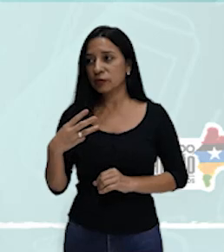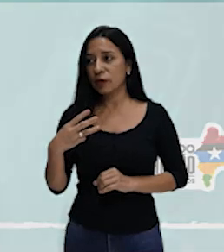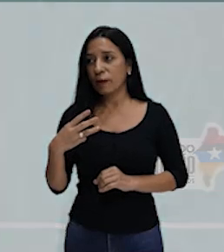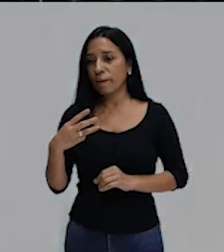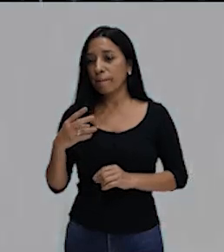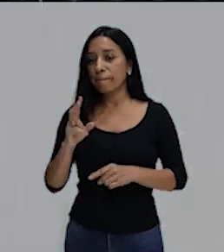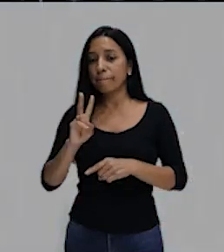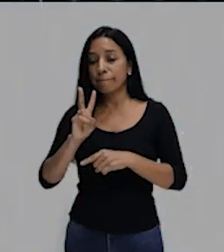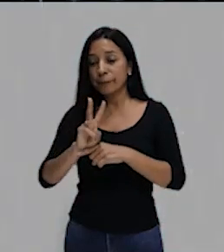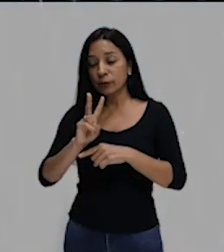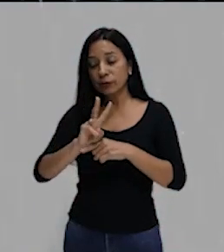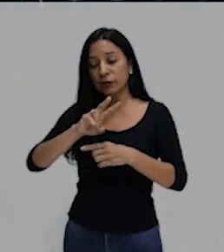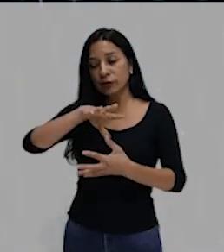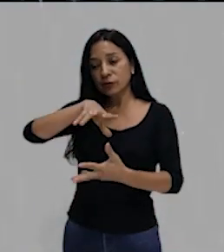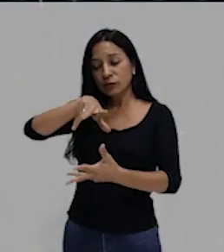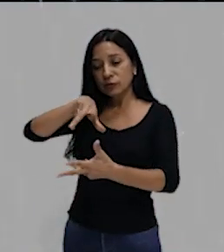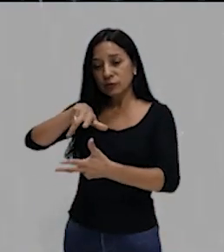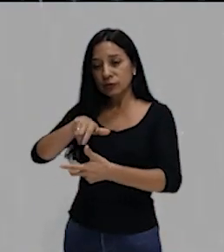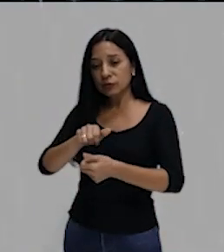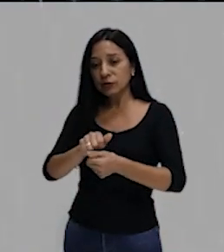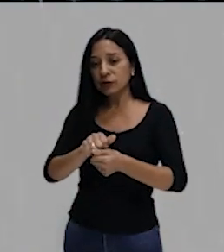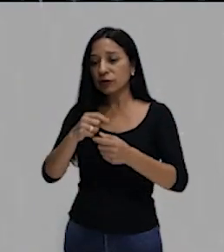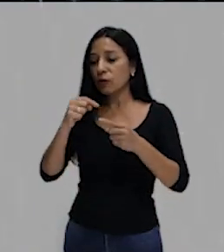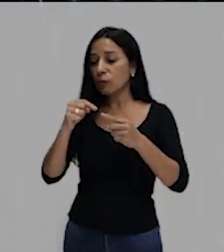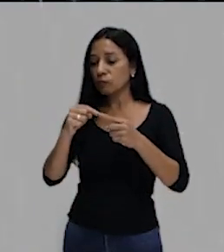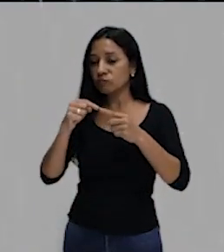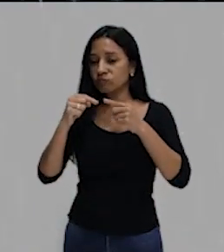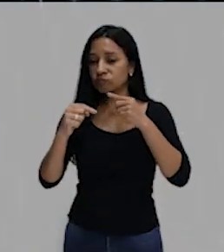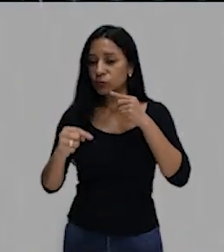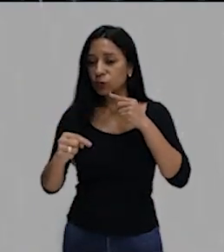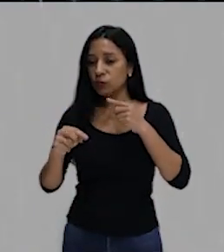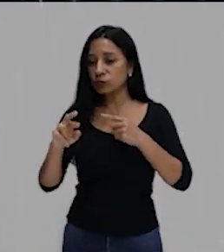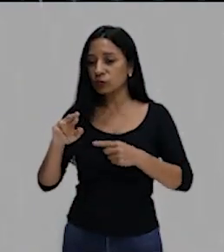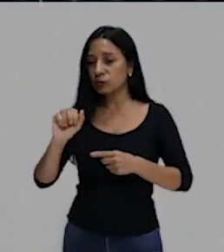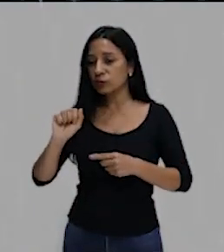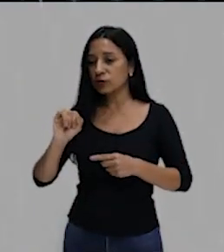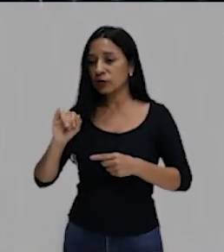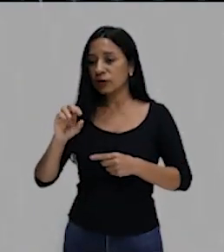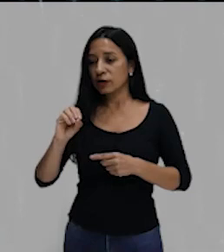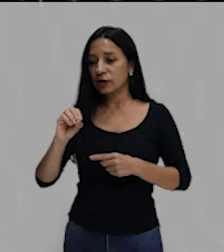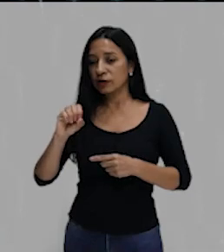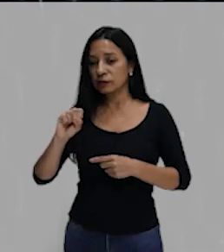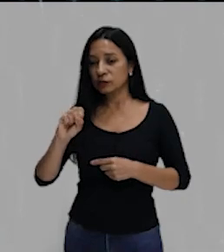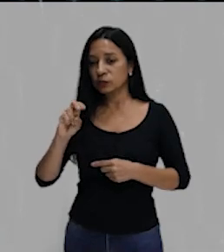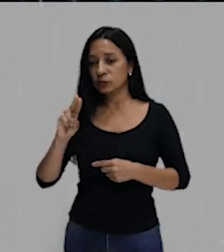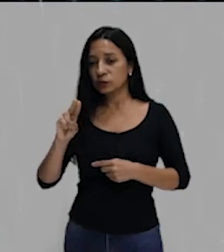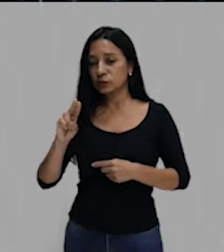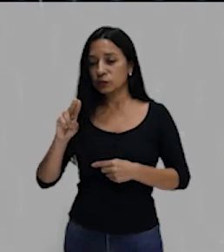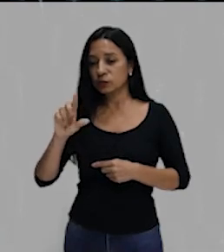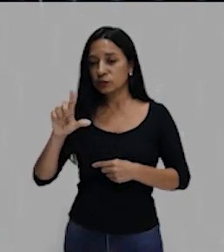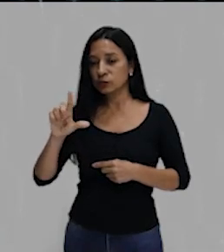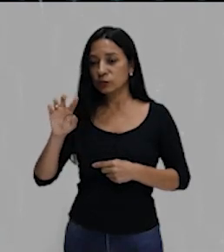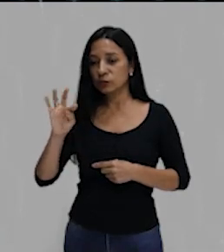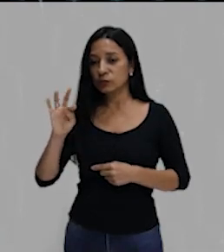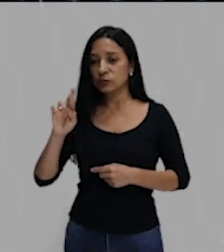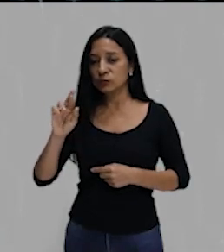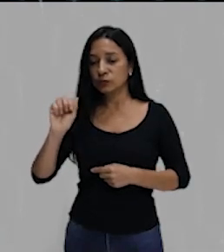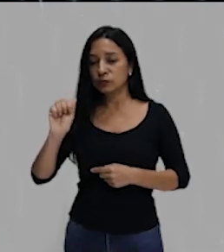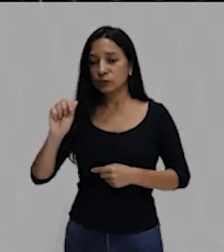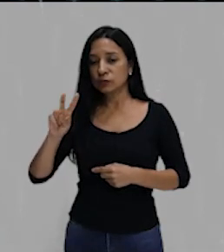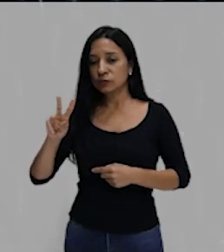protege o nosso planeta contra os raios ultravioleta. que são o tipo de radiação